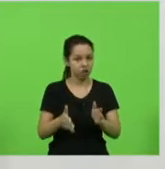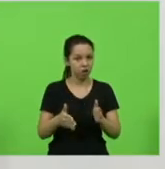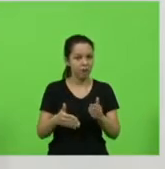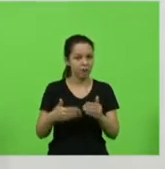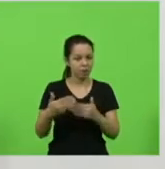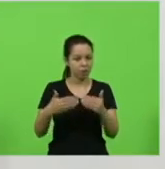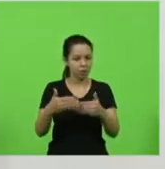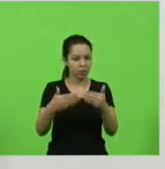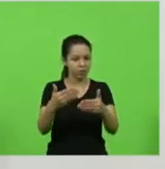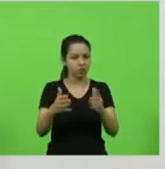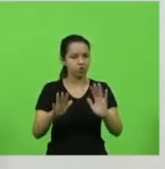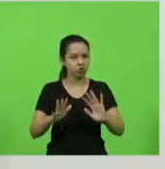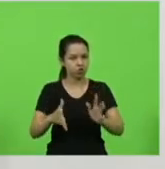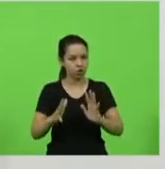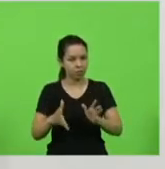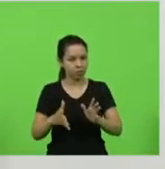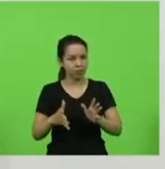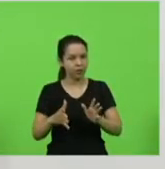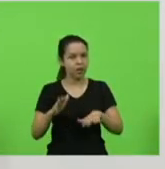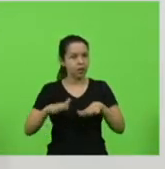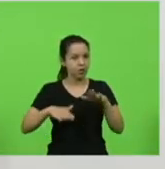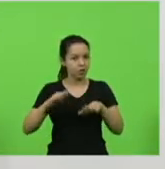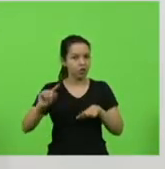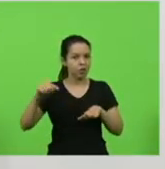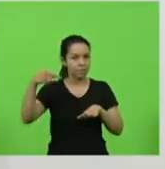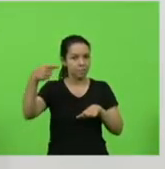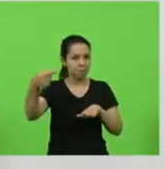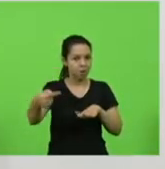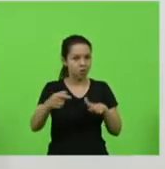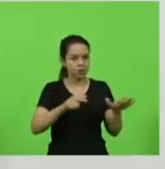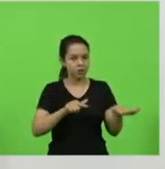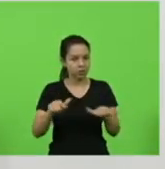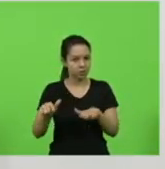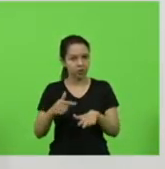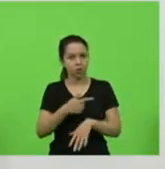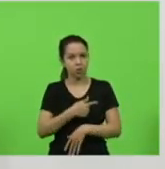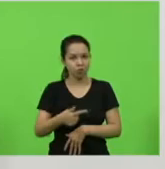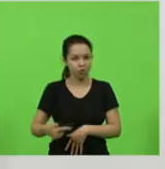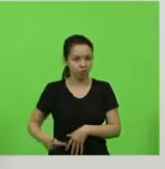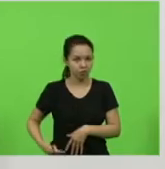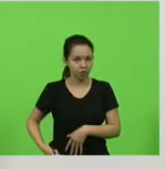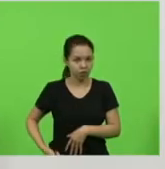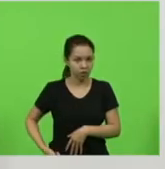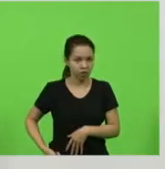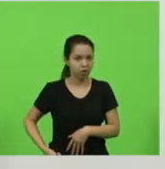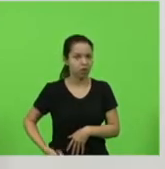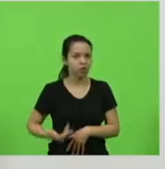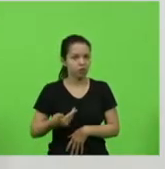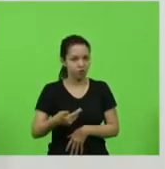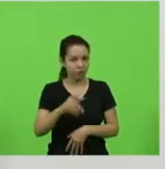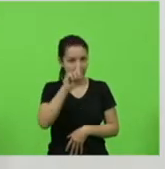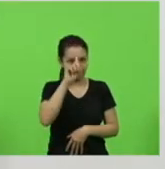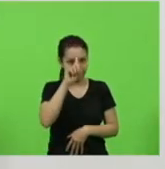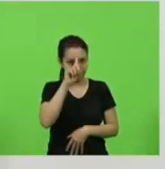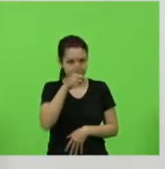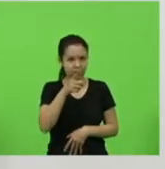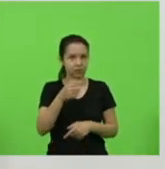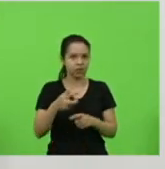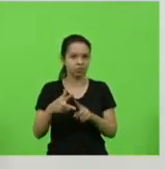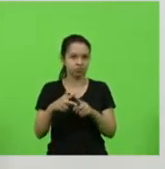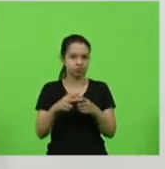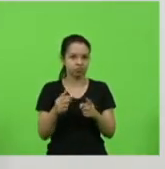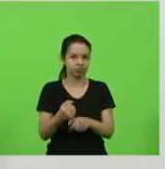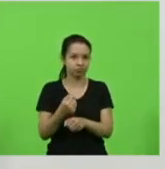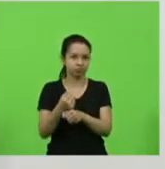que, bem provavelmente, na próxima semana, o governo já deve lançar a ordem de serviço. É